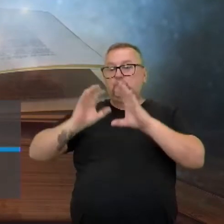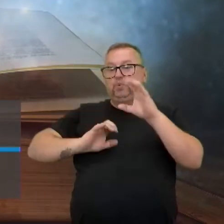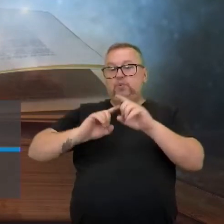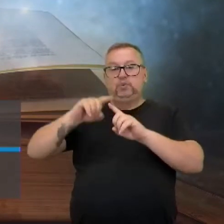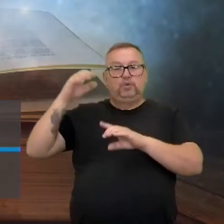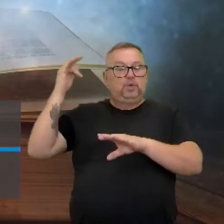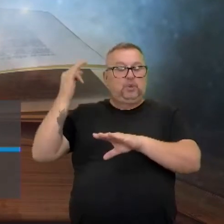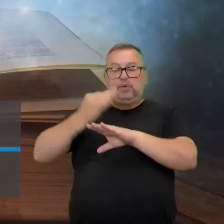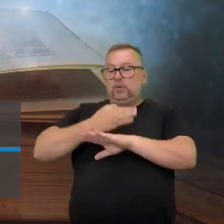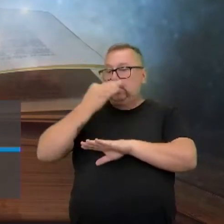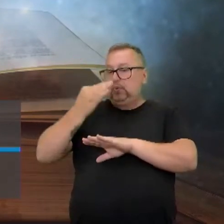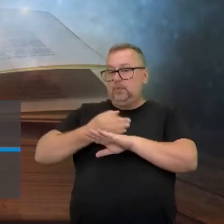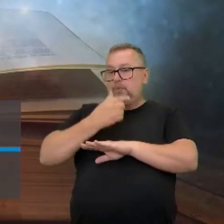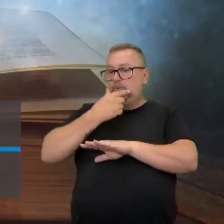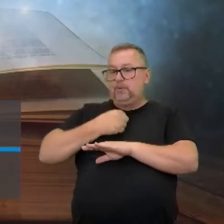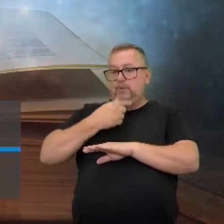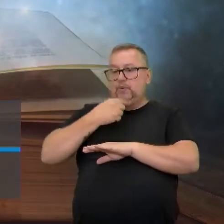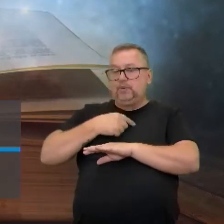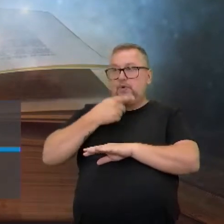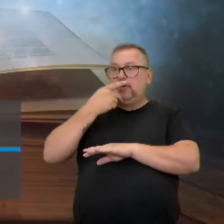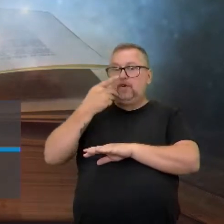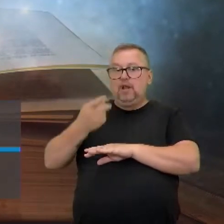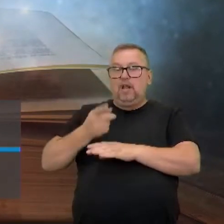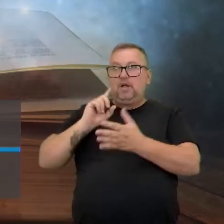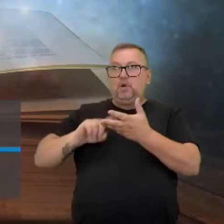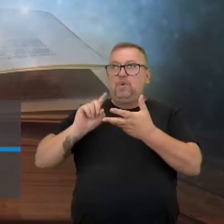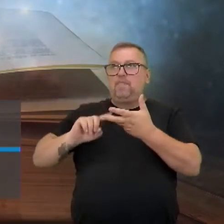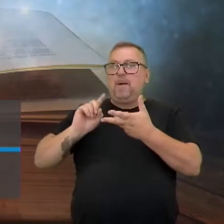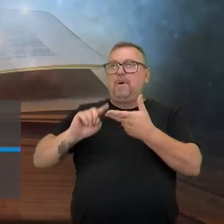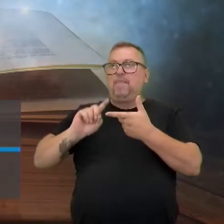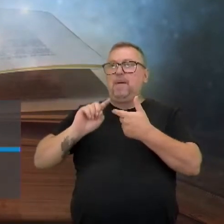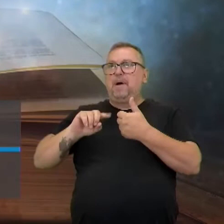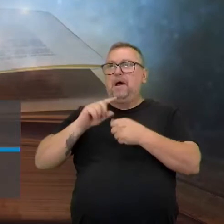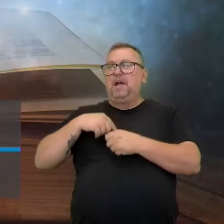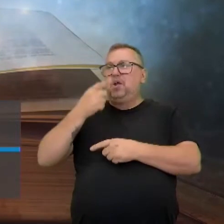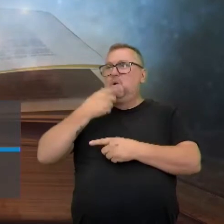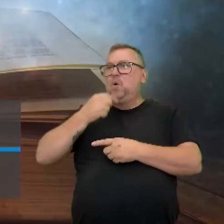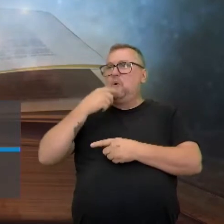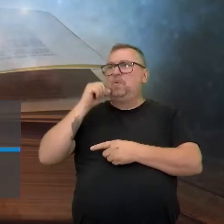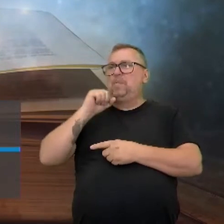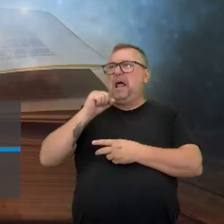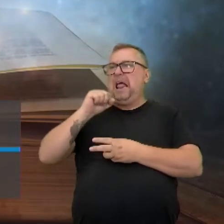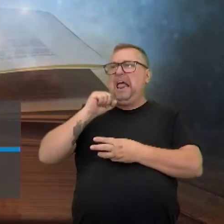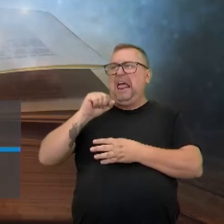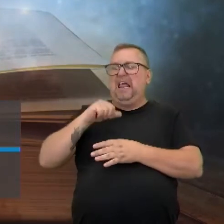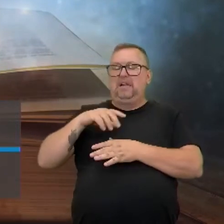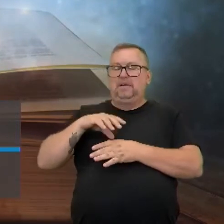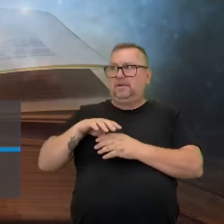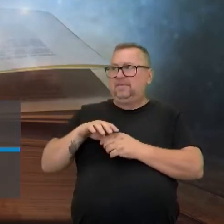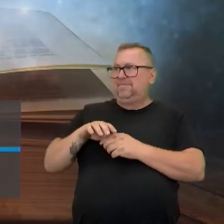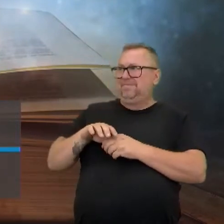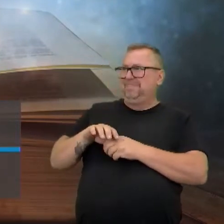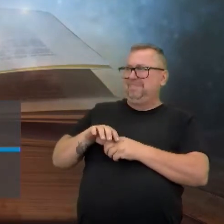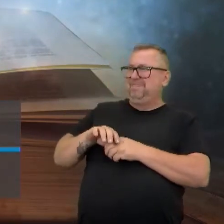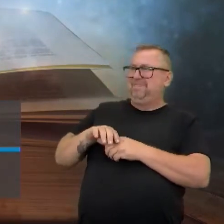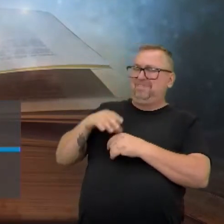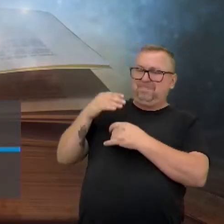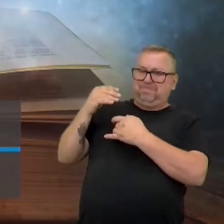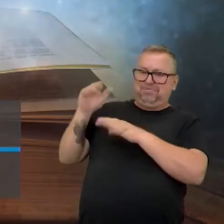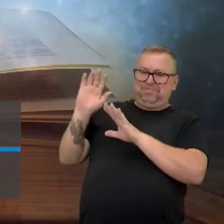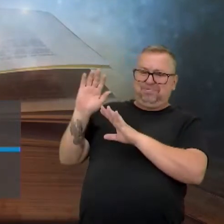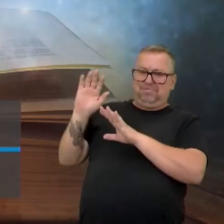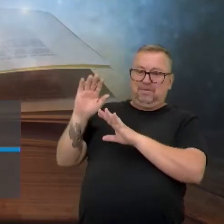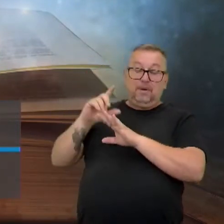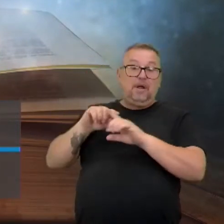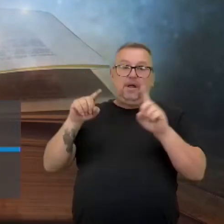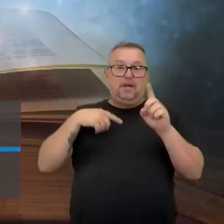aguenta aquele cara. O cara só falava nessa situação que tinha um homem que ele ia matar e fica naquela neura, tá? E aí eu não